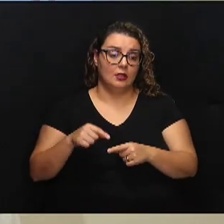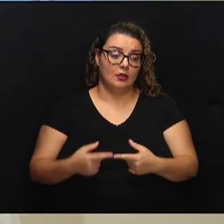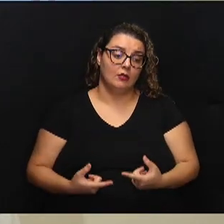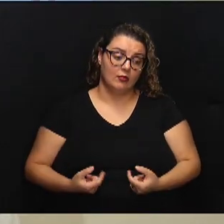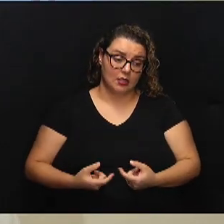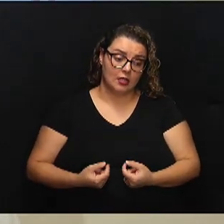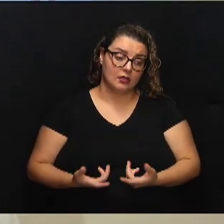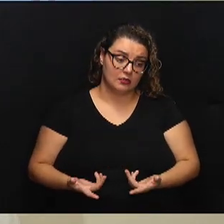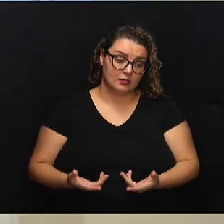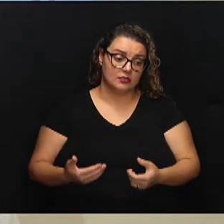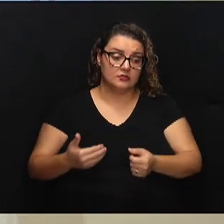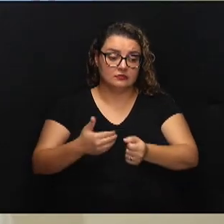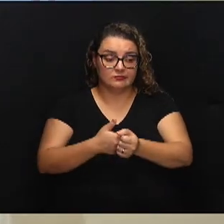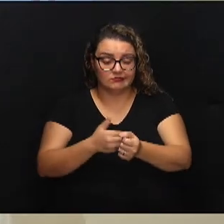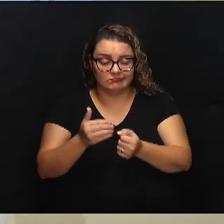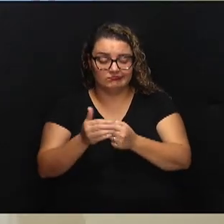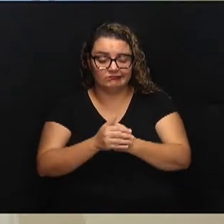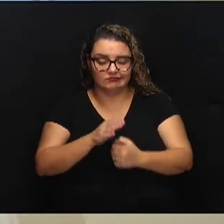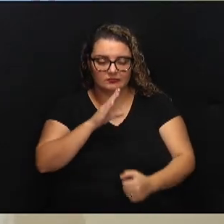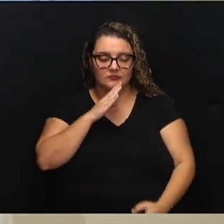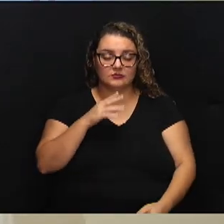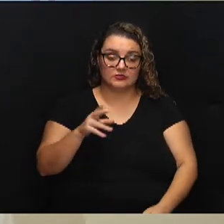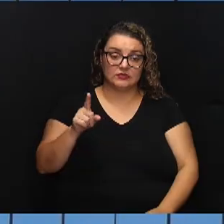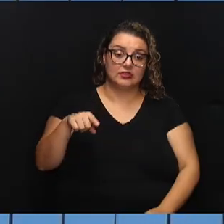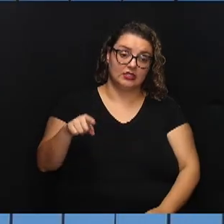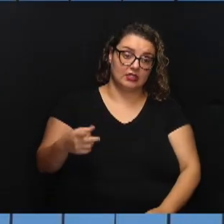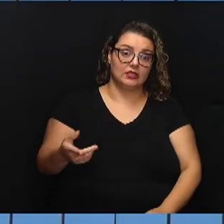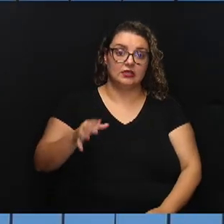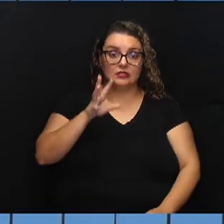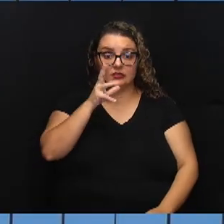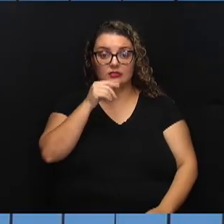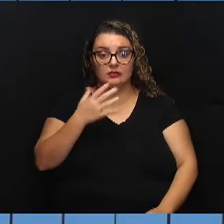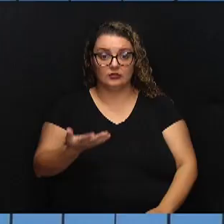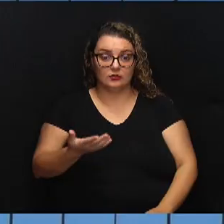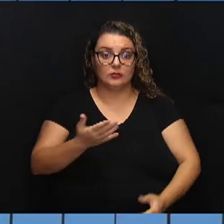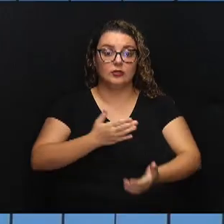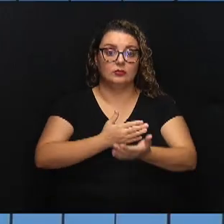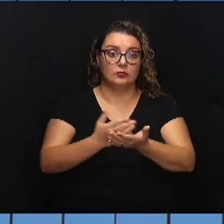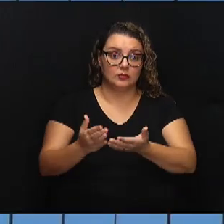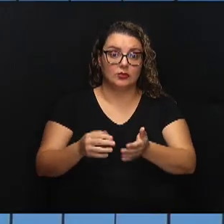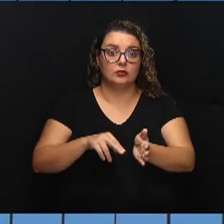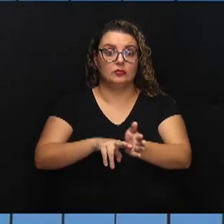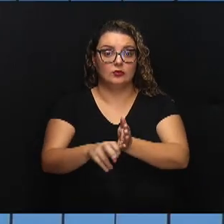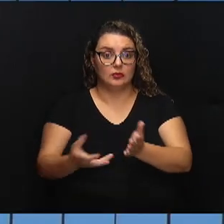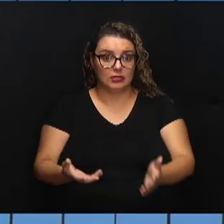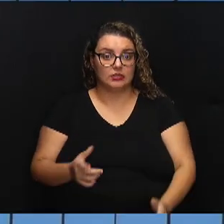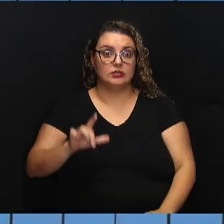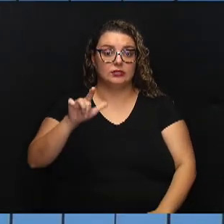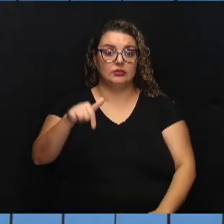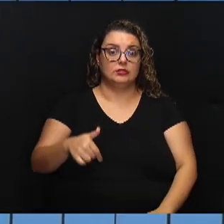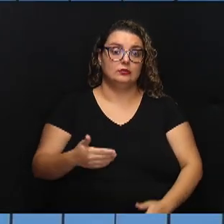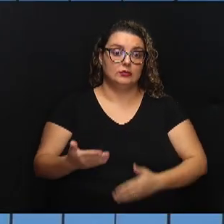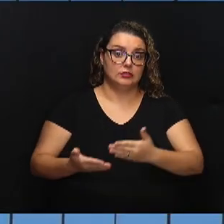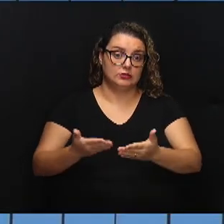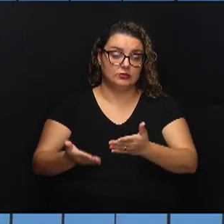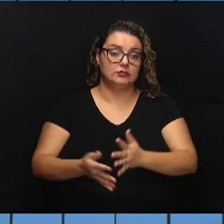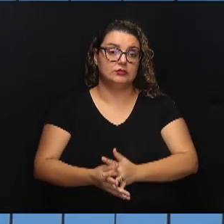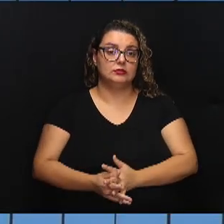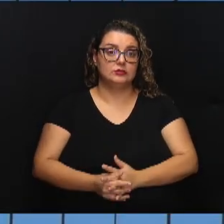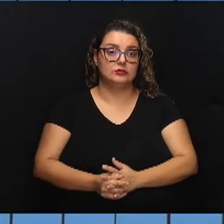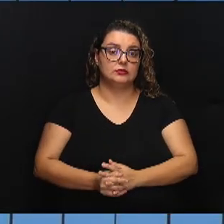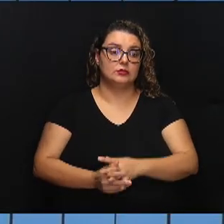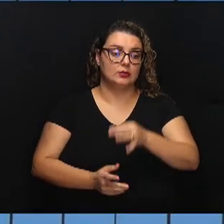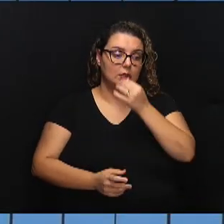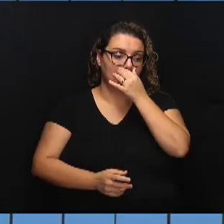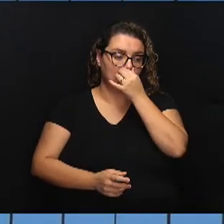né, silencioso e exatamente por isso demora, né, para começar o diagnóstico e depois o tratamento. E como que